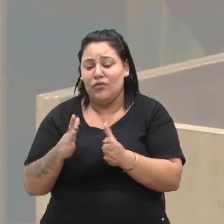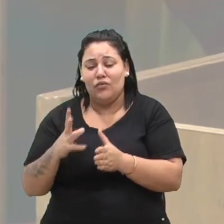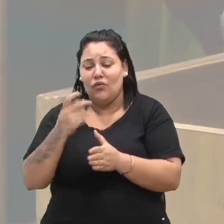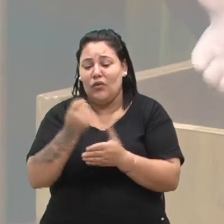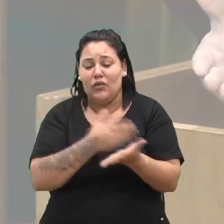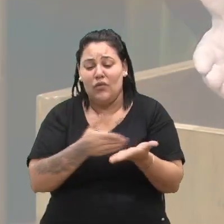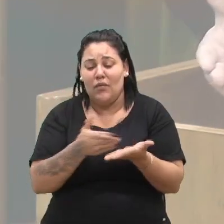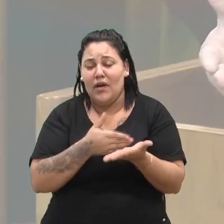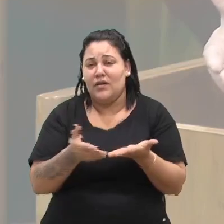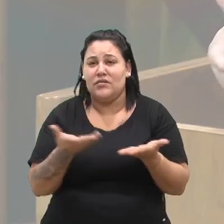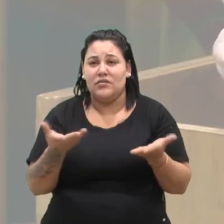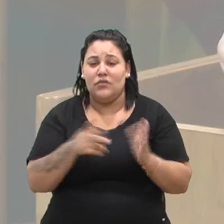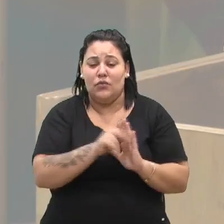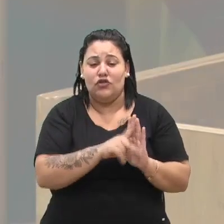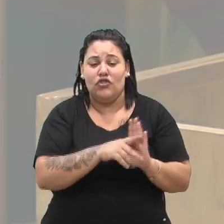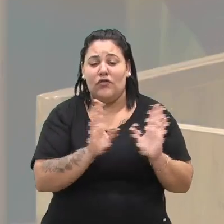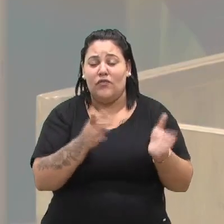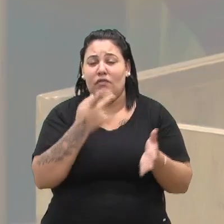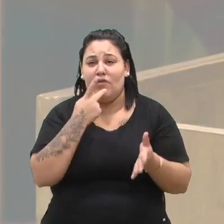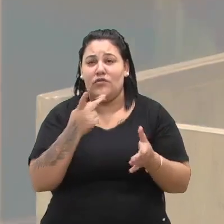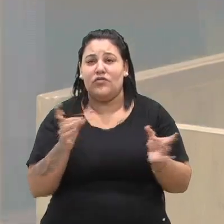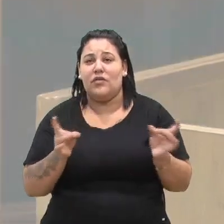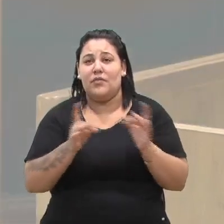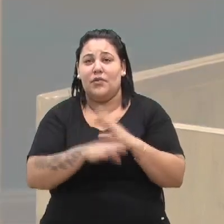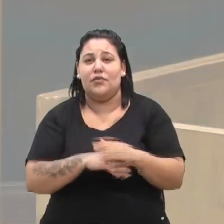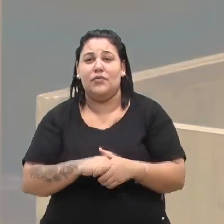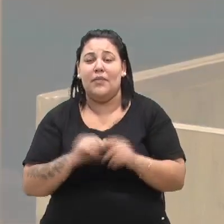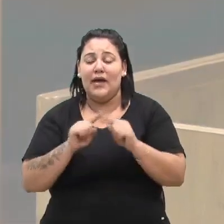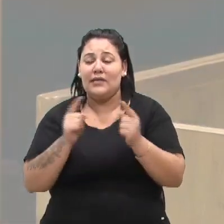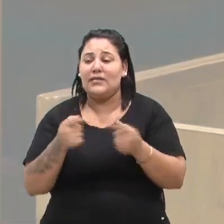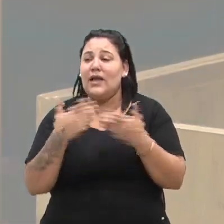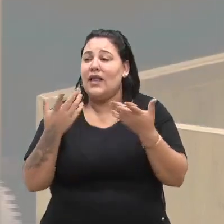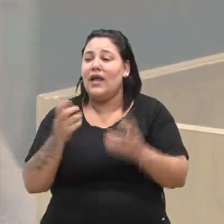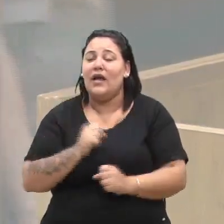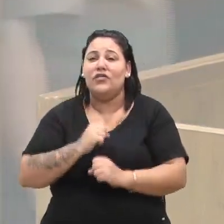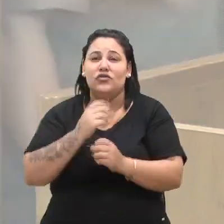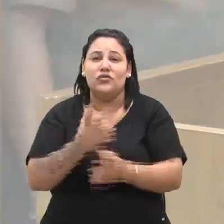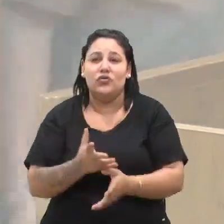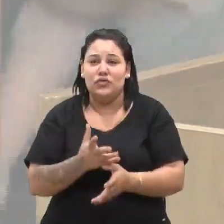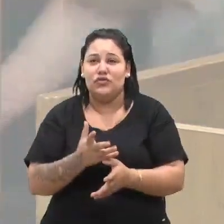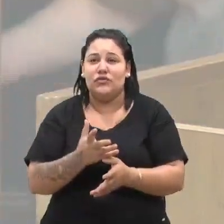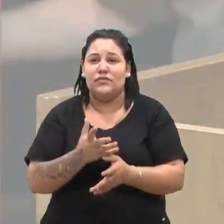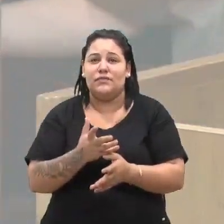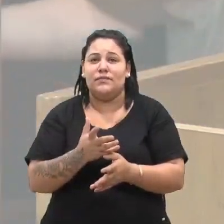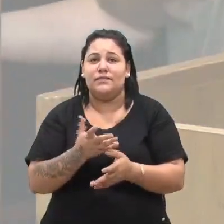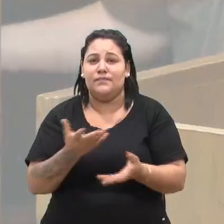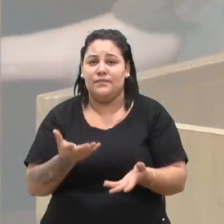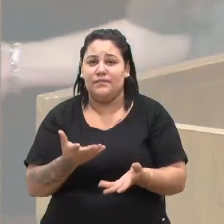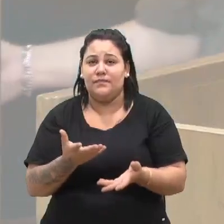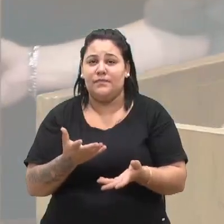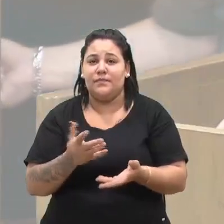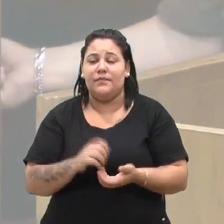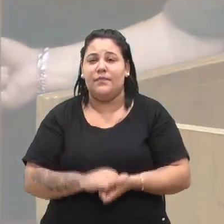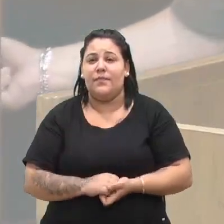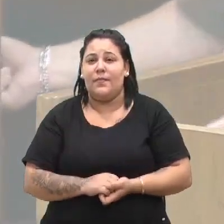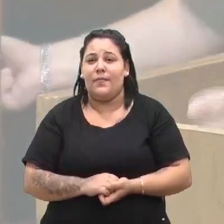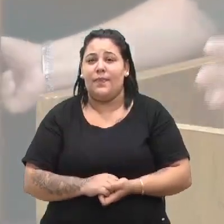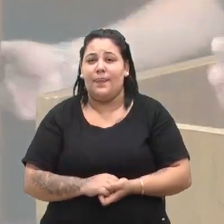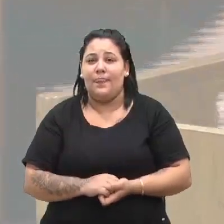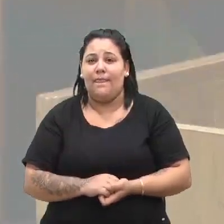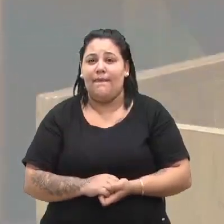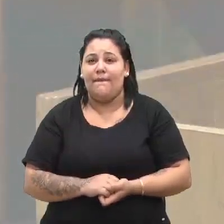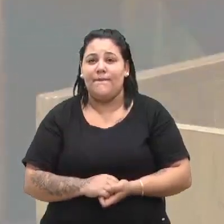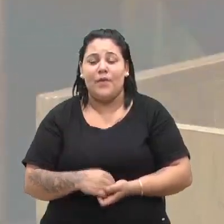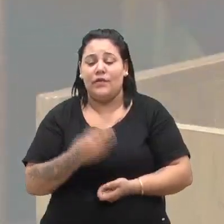o projeto, diz que já tem. Mas cadê a ação? Vamos lá, então nós vamos dar pedra, vocês vão pagar isso, aquilo e tal. Em